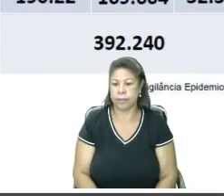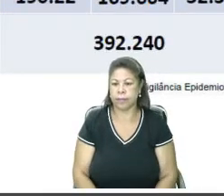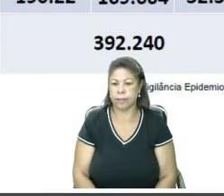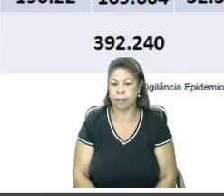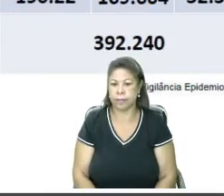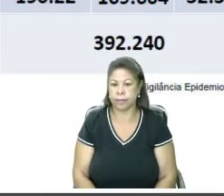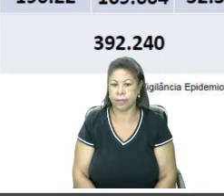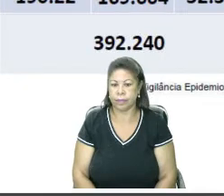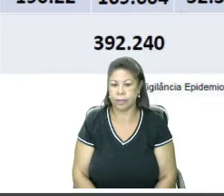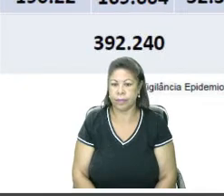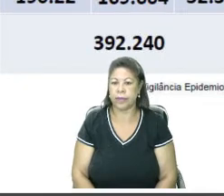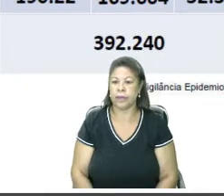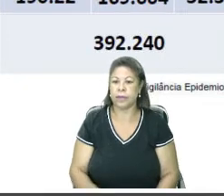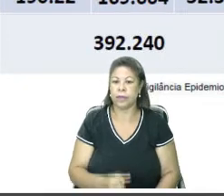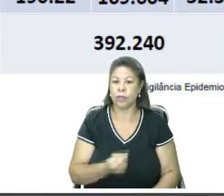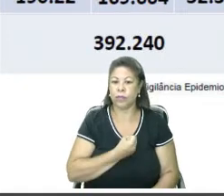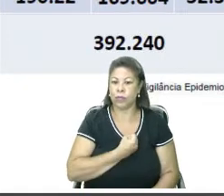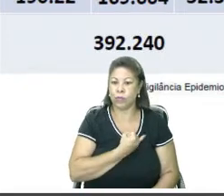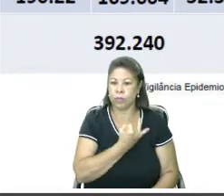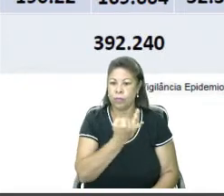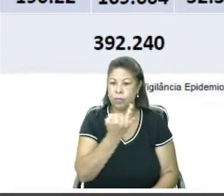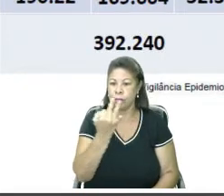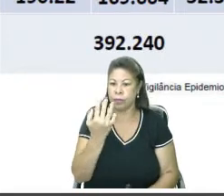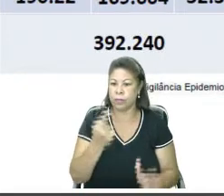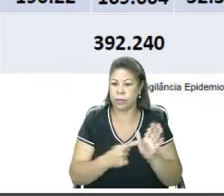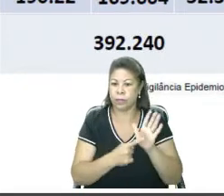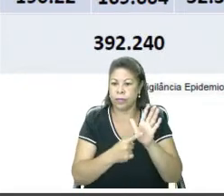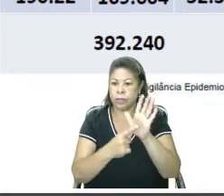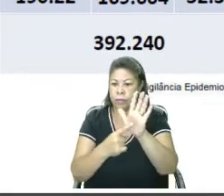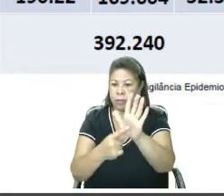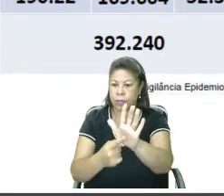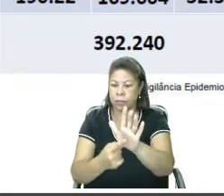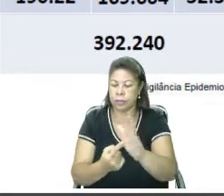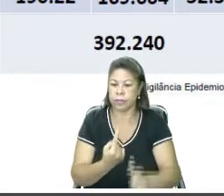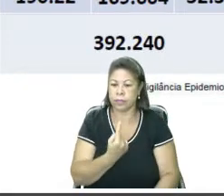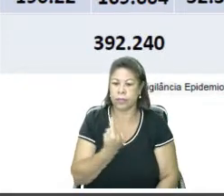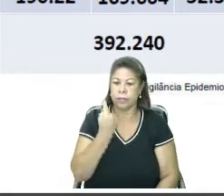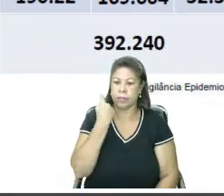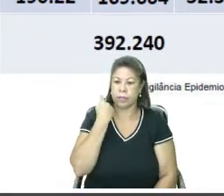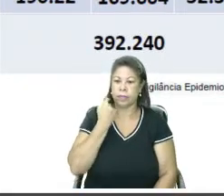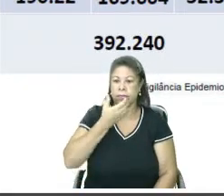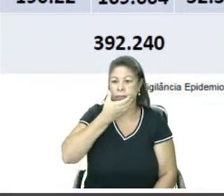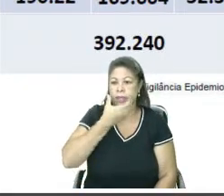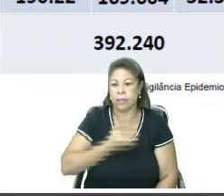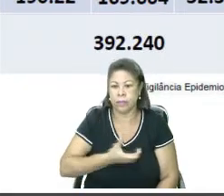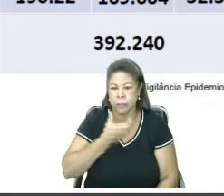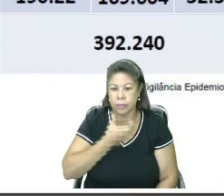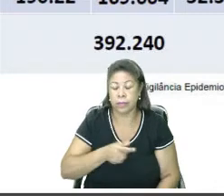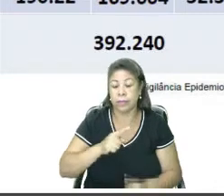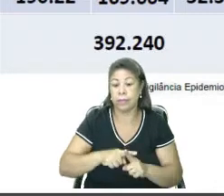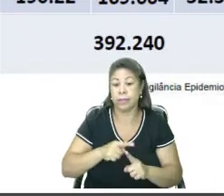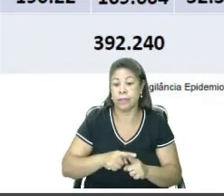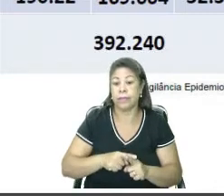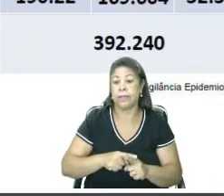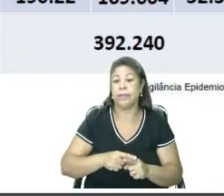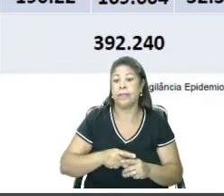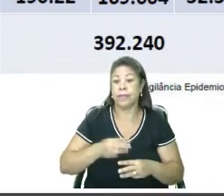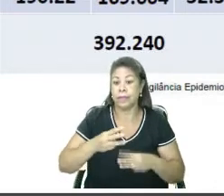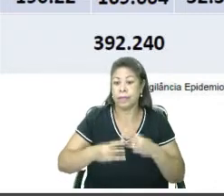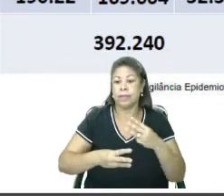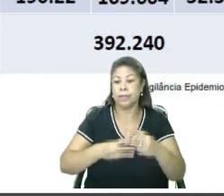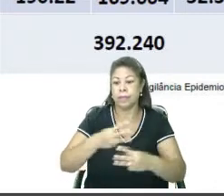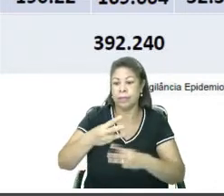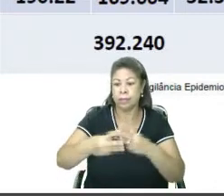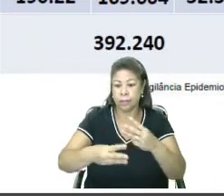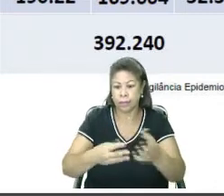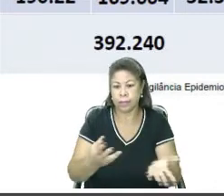Aí alguns dados também referente ao final de dezembro, já que a gente está falando do terceiro quadrimestre de 2021, né, o número